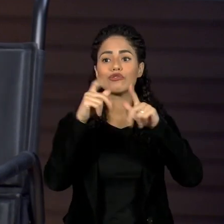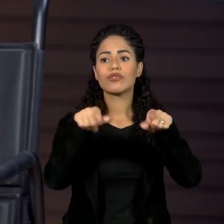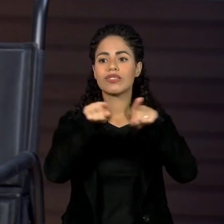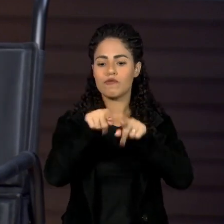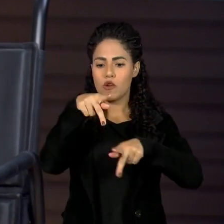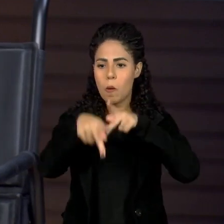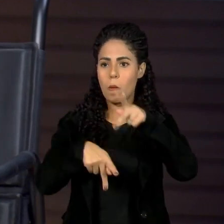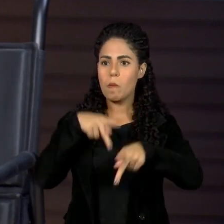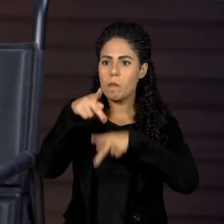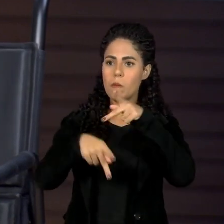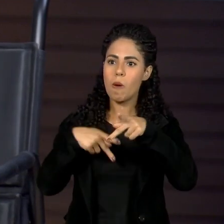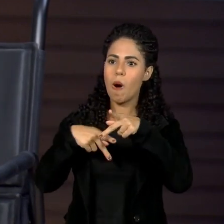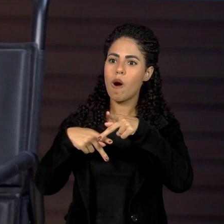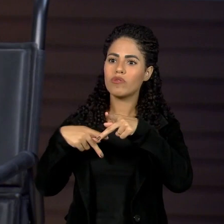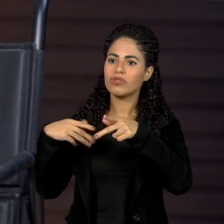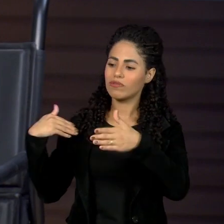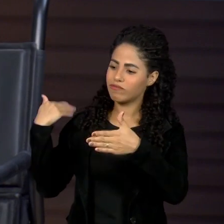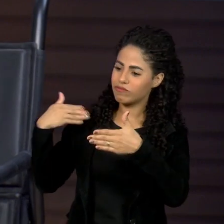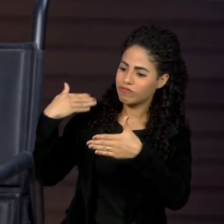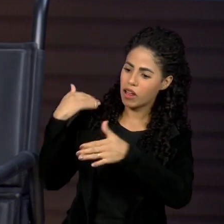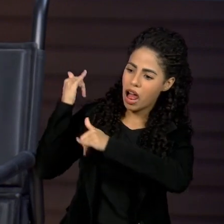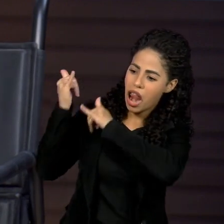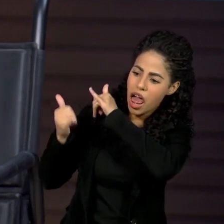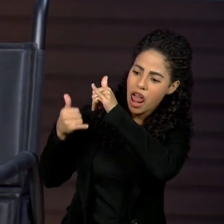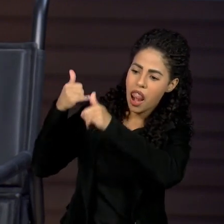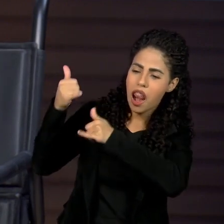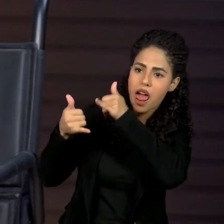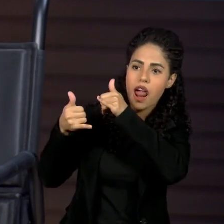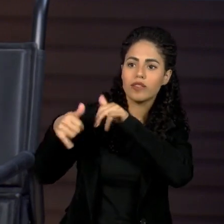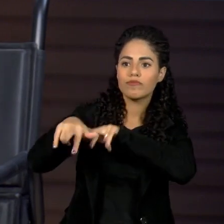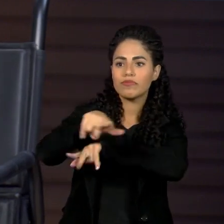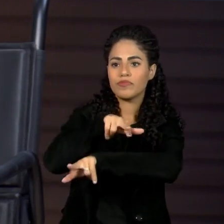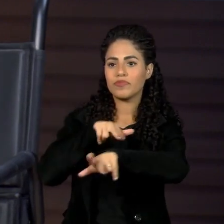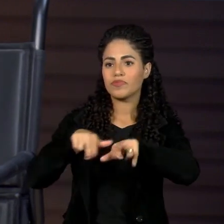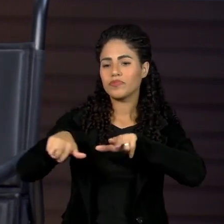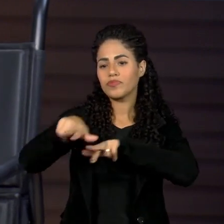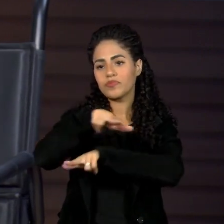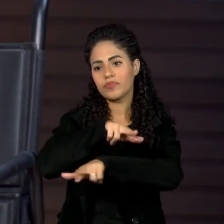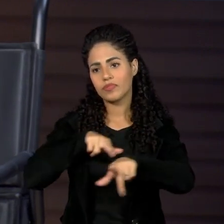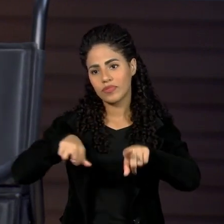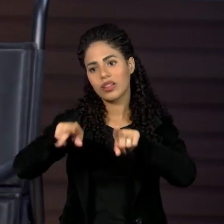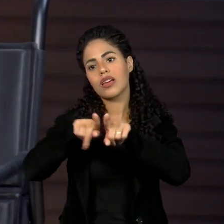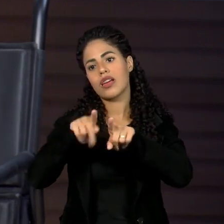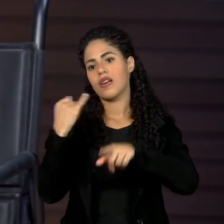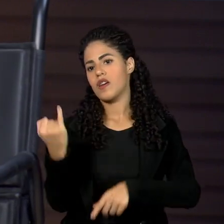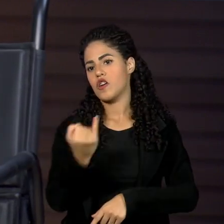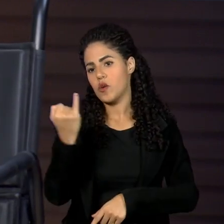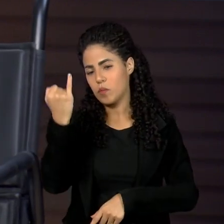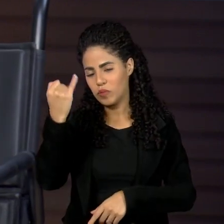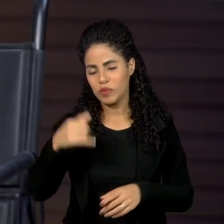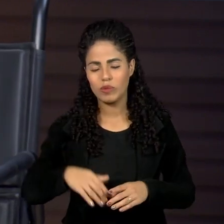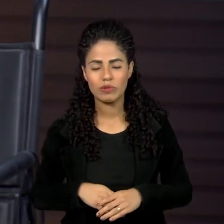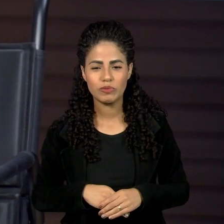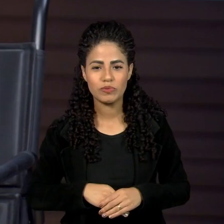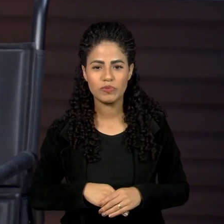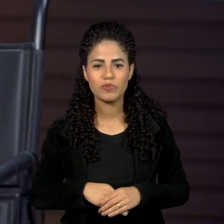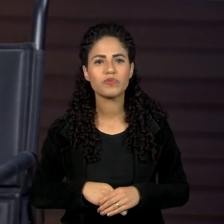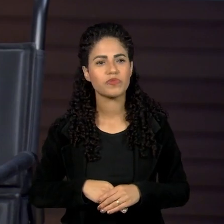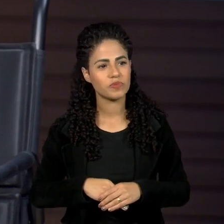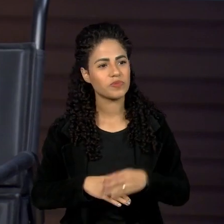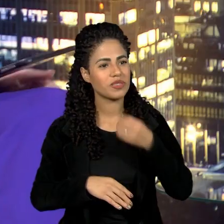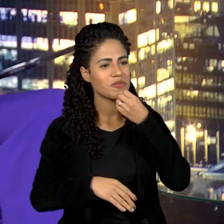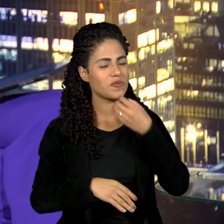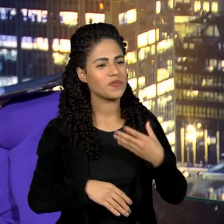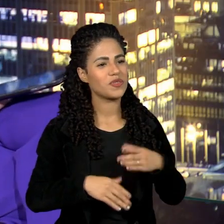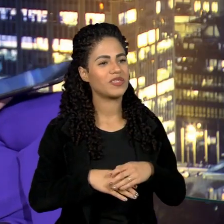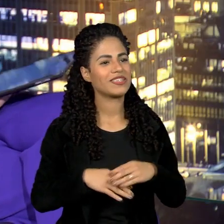nos constituem. Então, fazer um chamado à diversidade e a atenção ao perigo dessa história única. Muito bom.